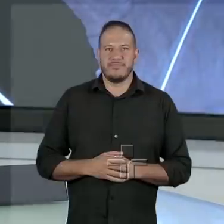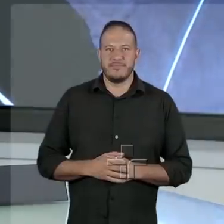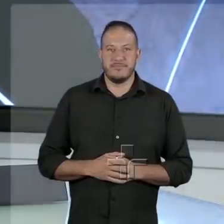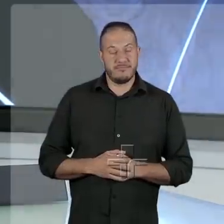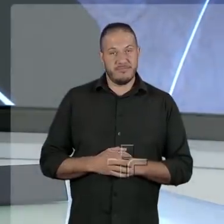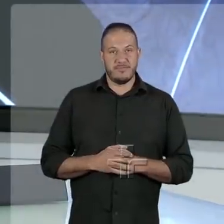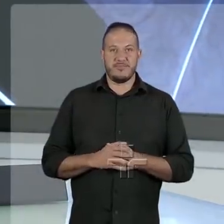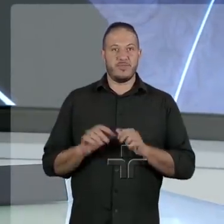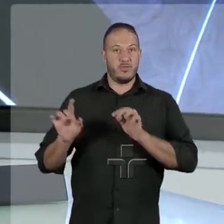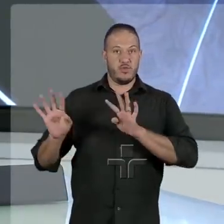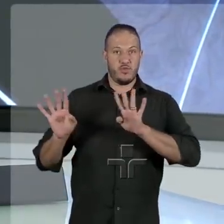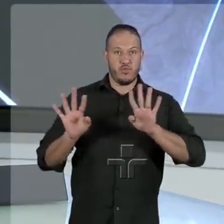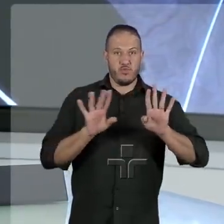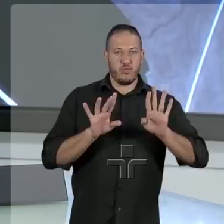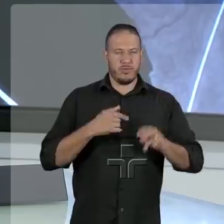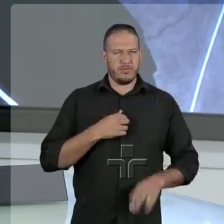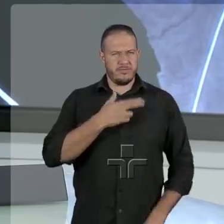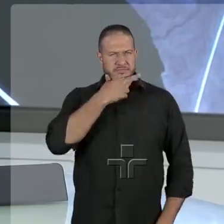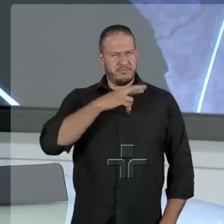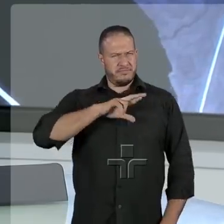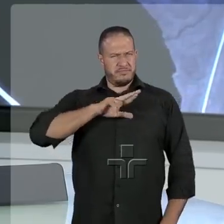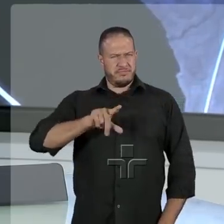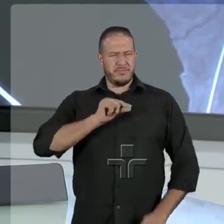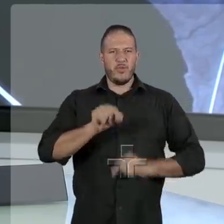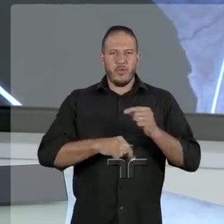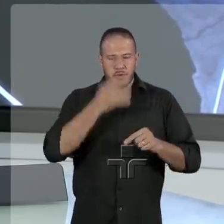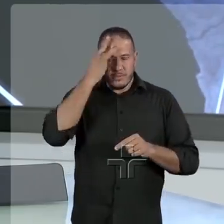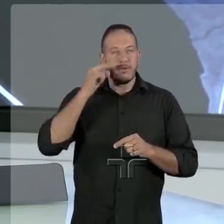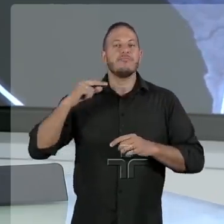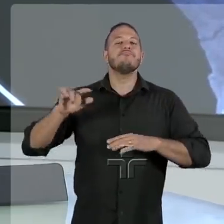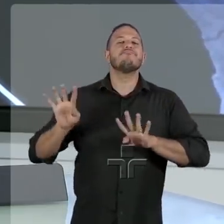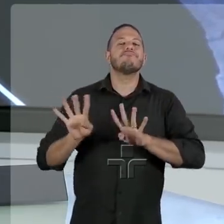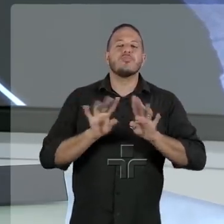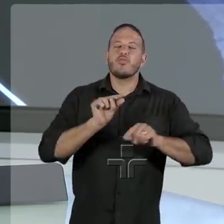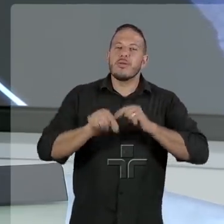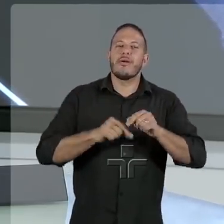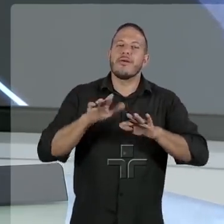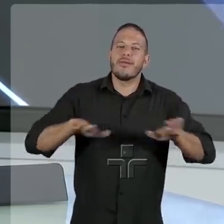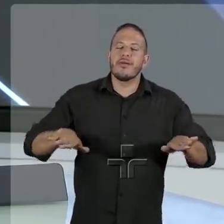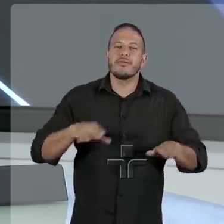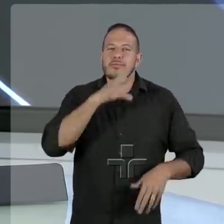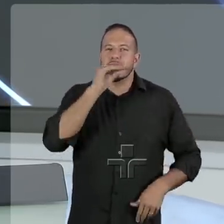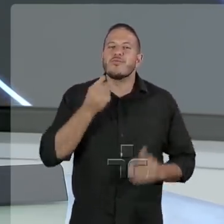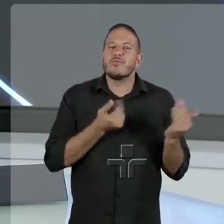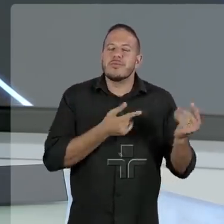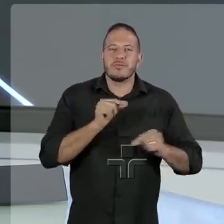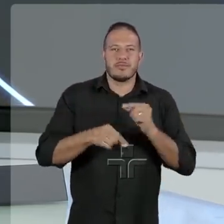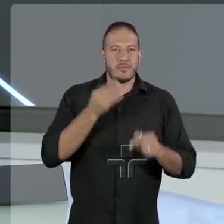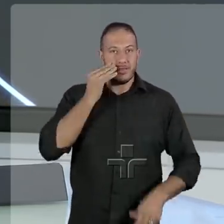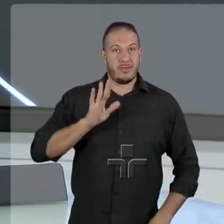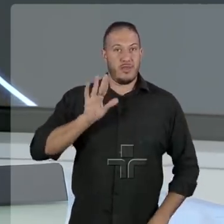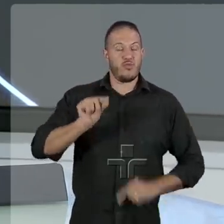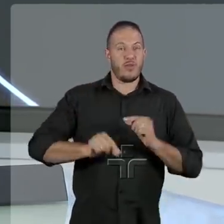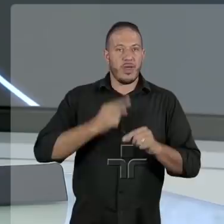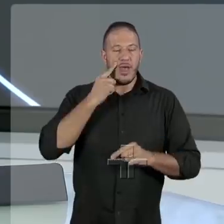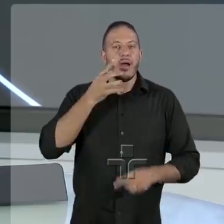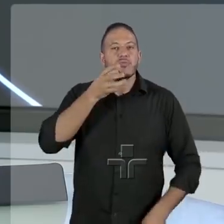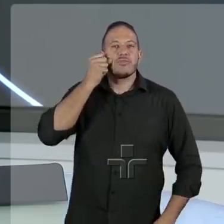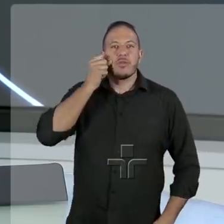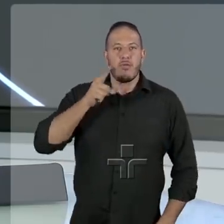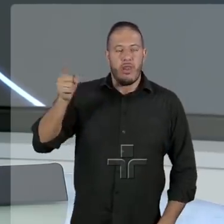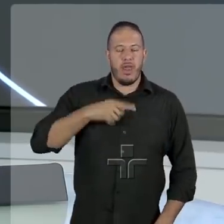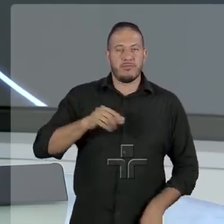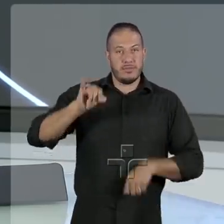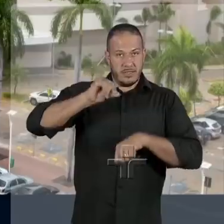Um desfile causou indignação ao levar para a passarela crianças e adolescentes candidatas à adoção em Cuiabá,